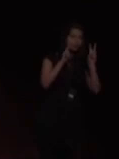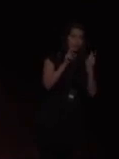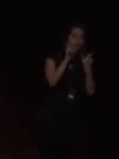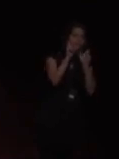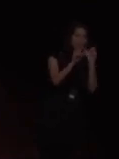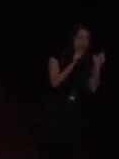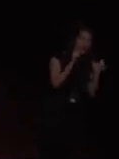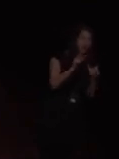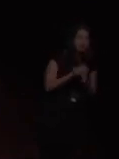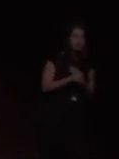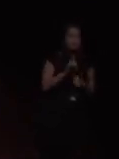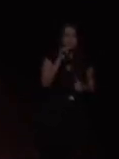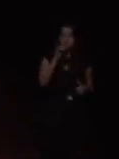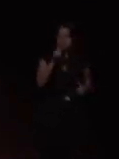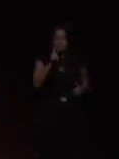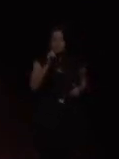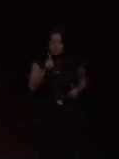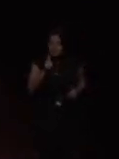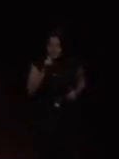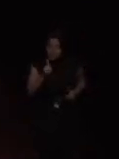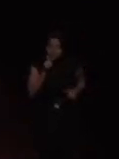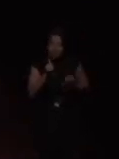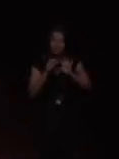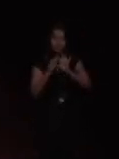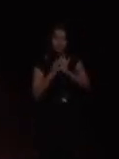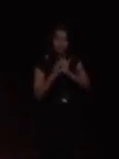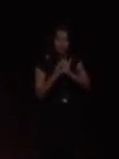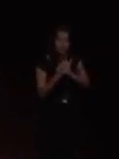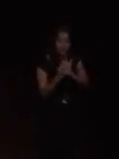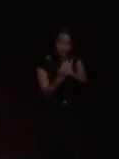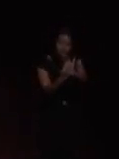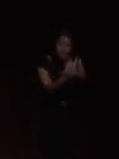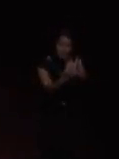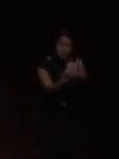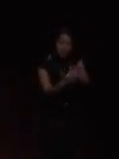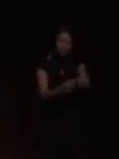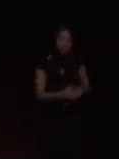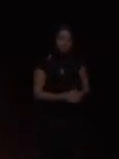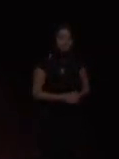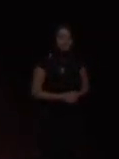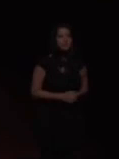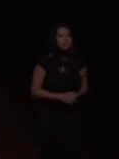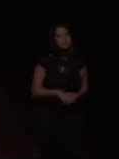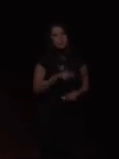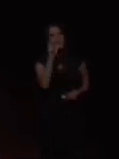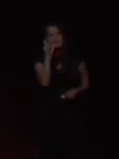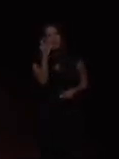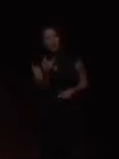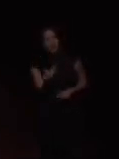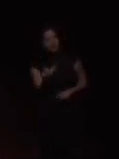questão da narração, a questão da narrativa, ou seja, como que a palavra, a voz, a oralidade,